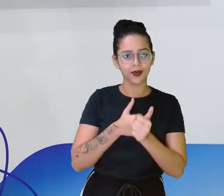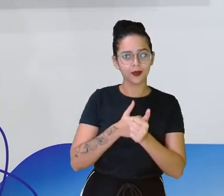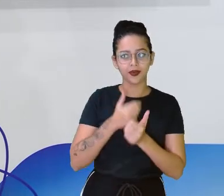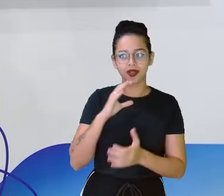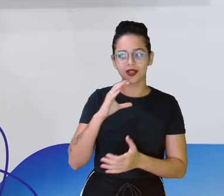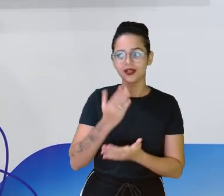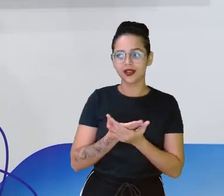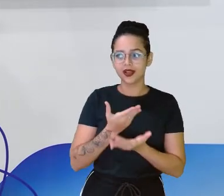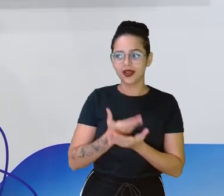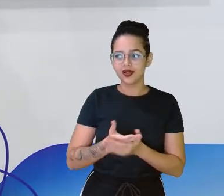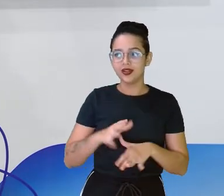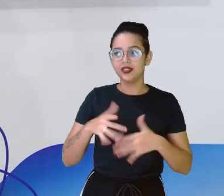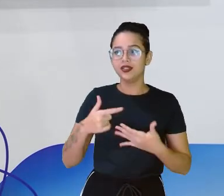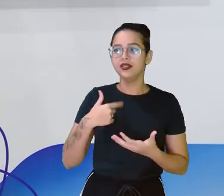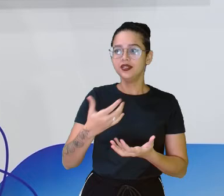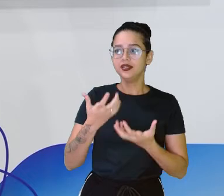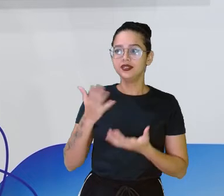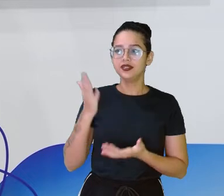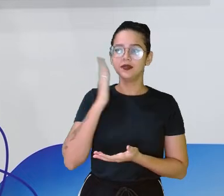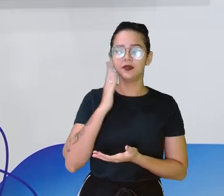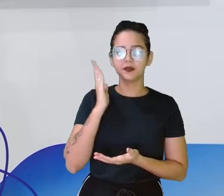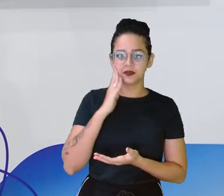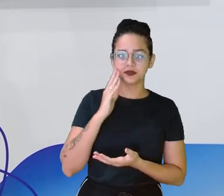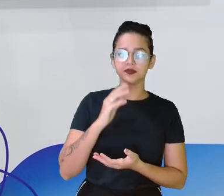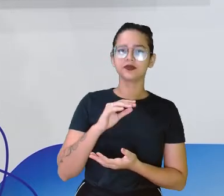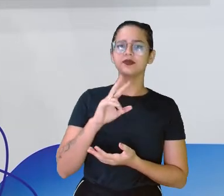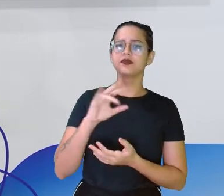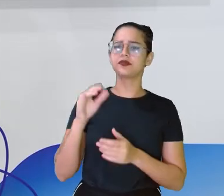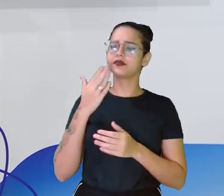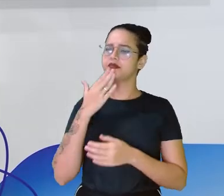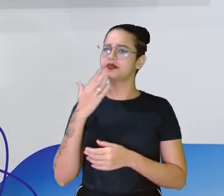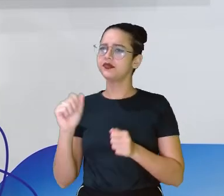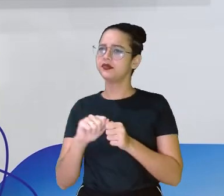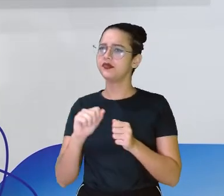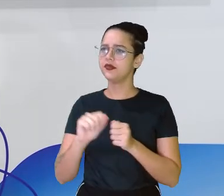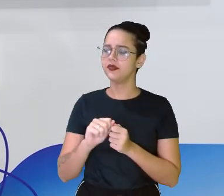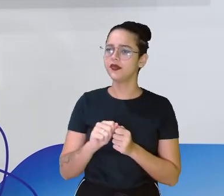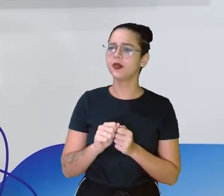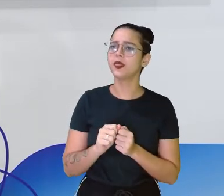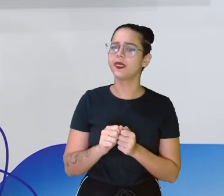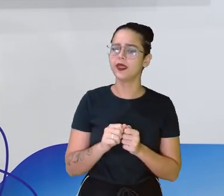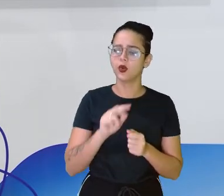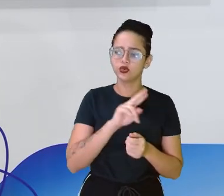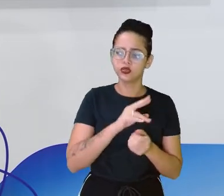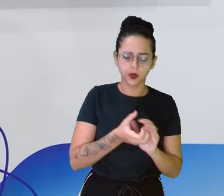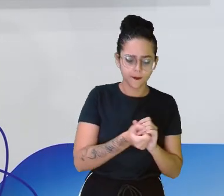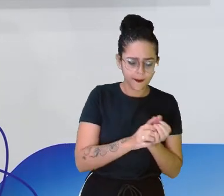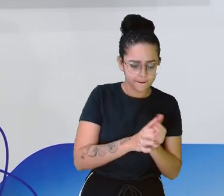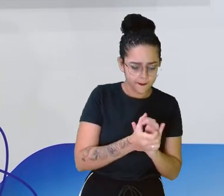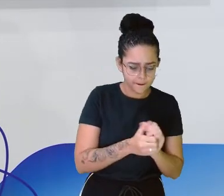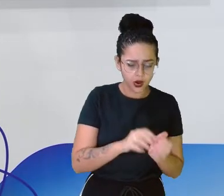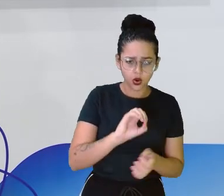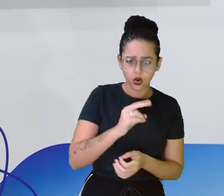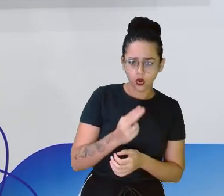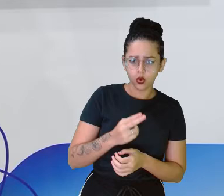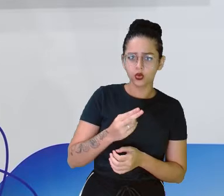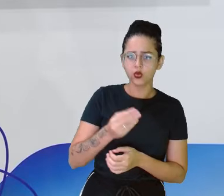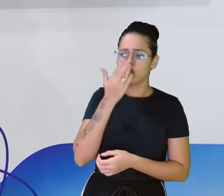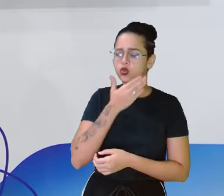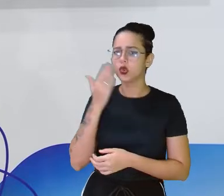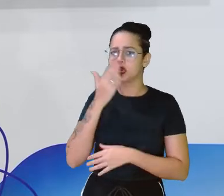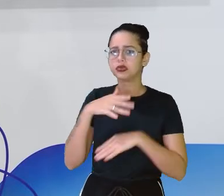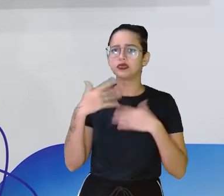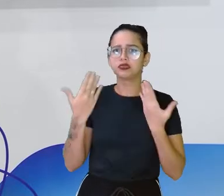essa aula. Então, eu queria saber, né? Ele vai preferir fazer com massa de modelar ou vai fazer com